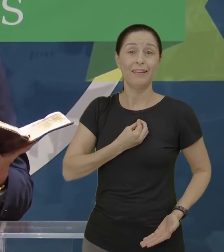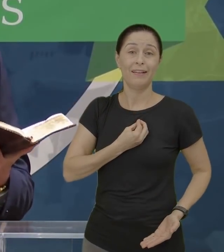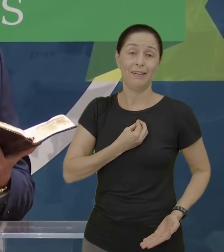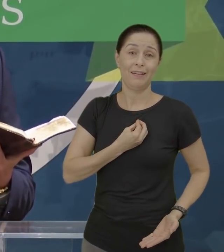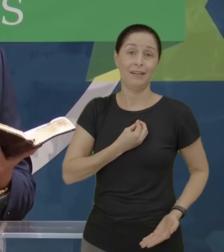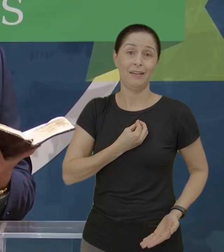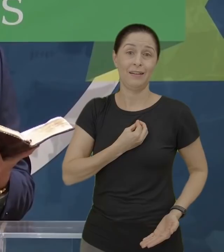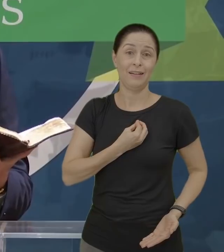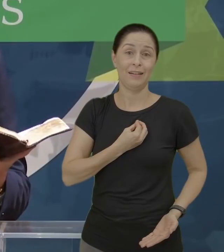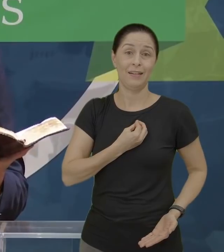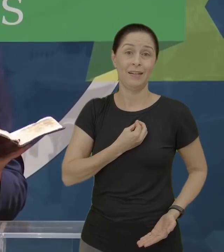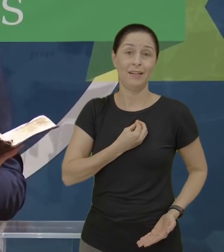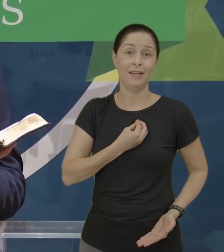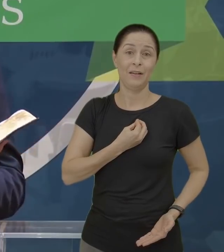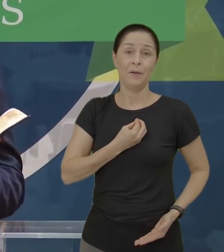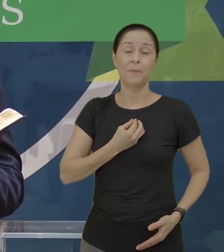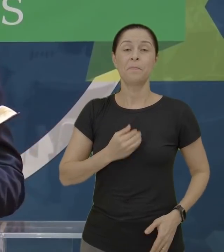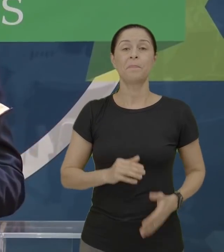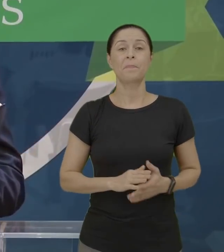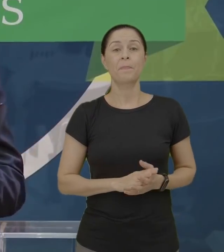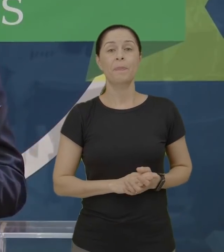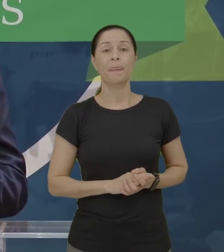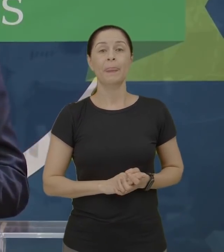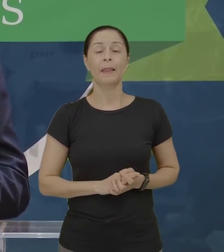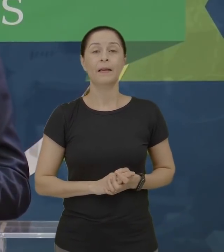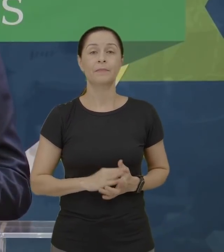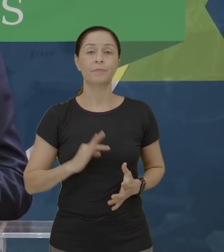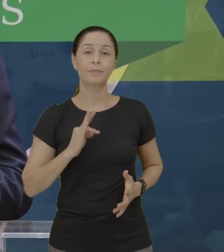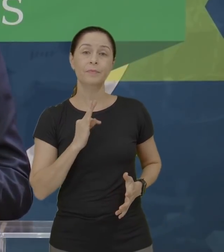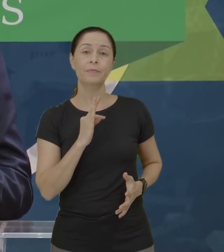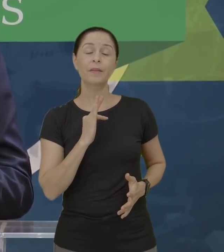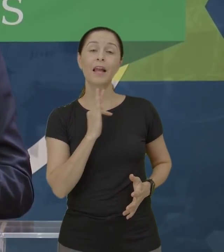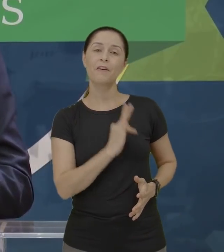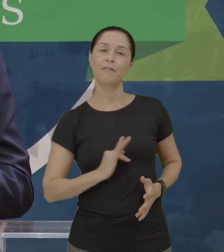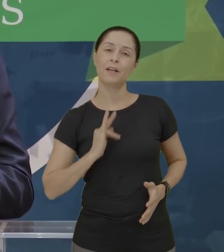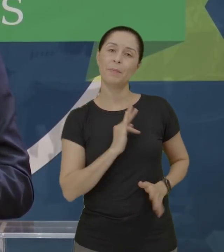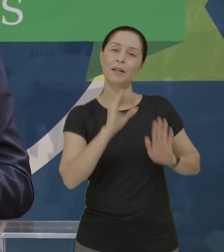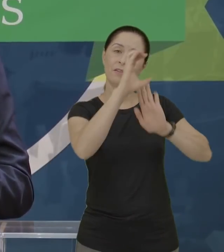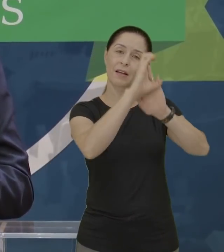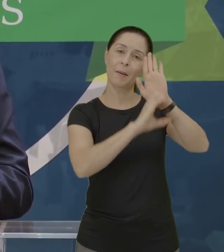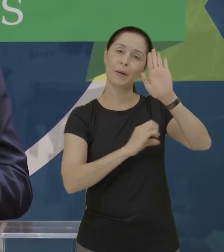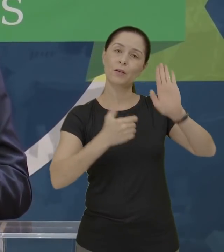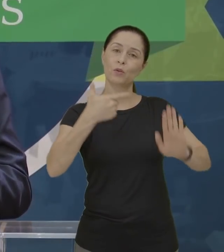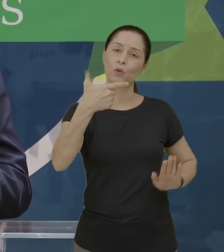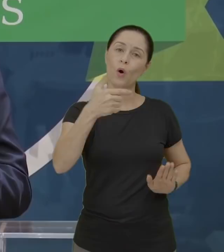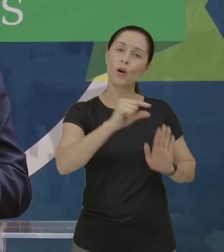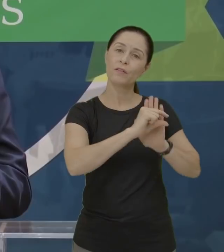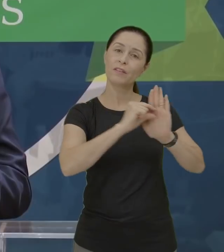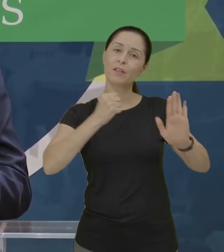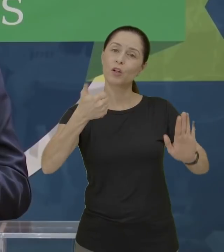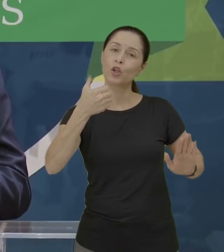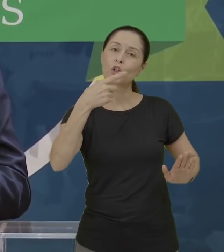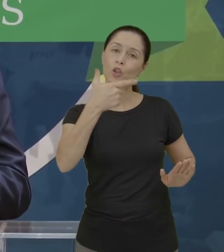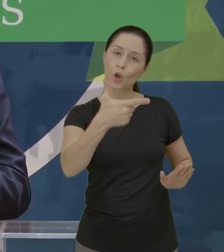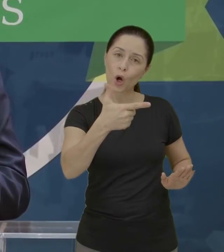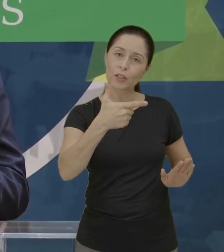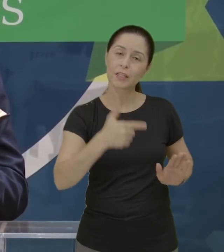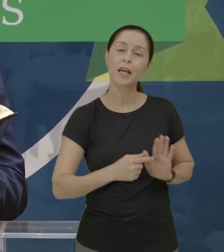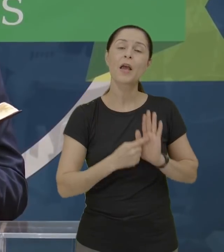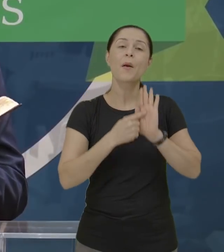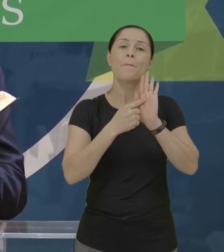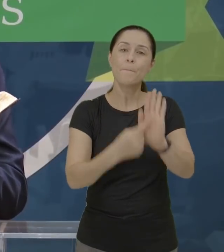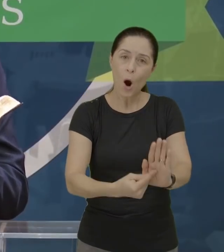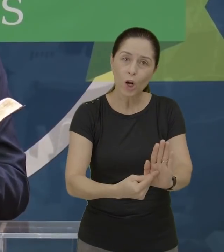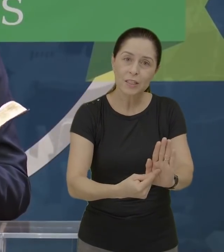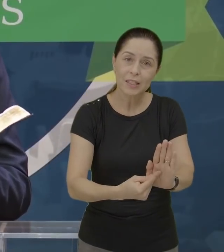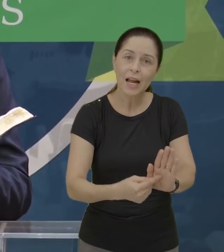desenvolver a sua salvação. Está lá em Filipenses 2:12. Dá uma olhadinha rapidinho comigo aí, para entender, porque esse texto às